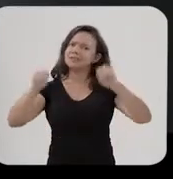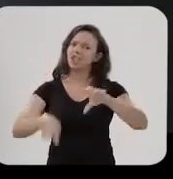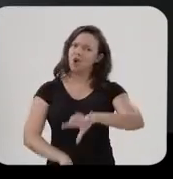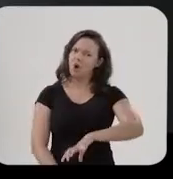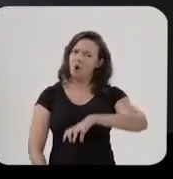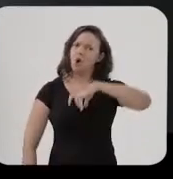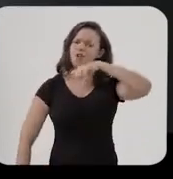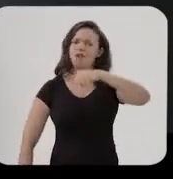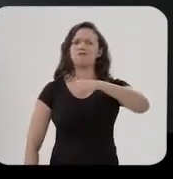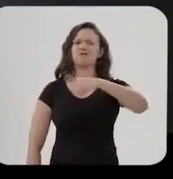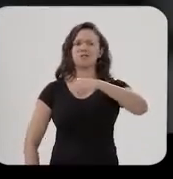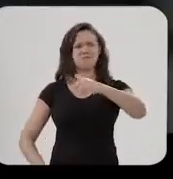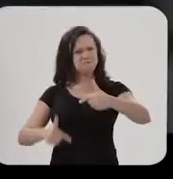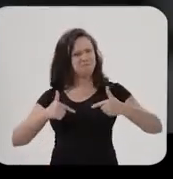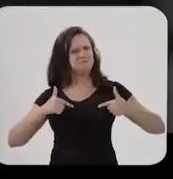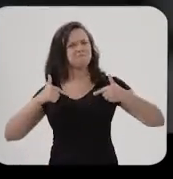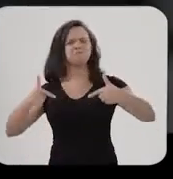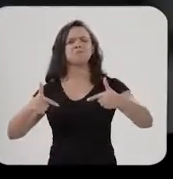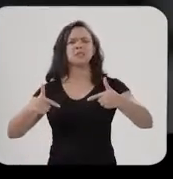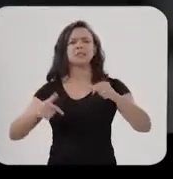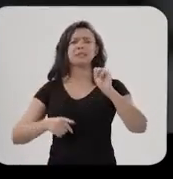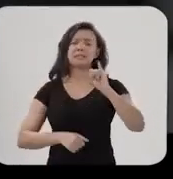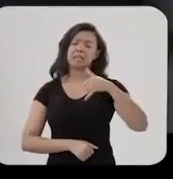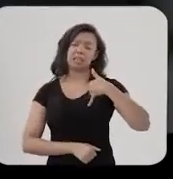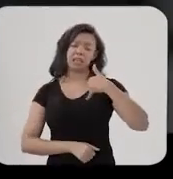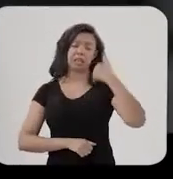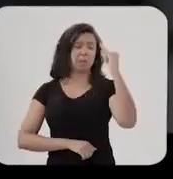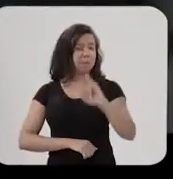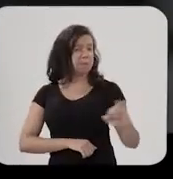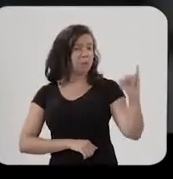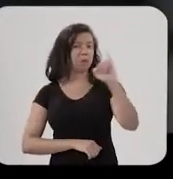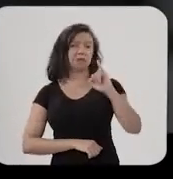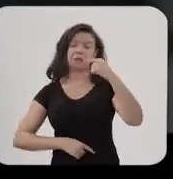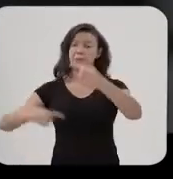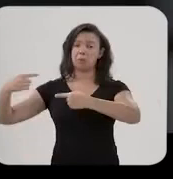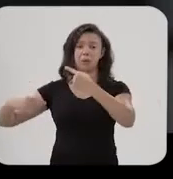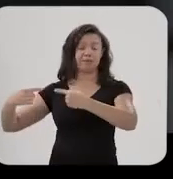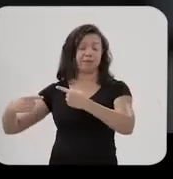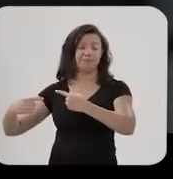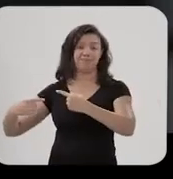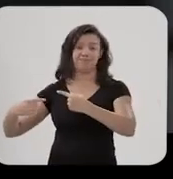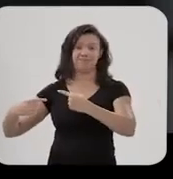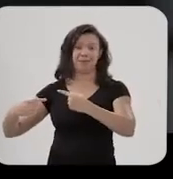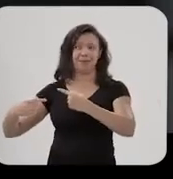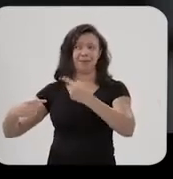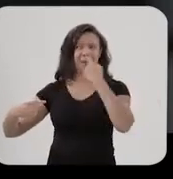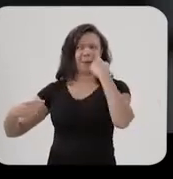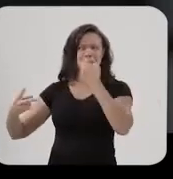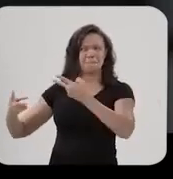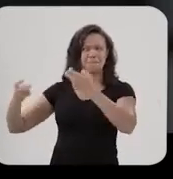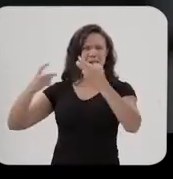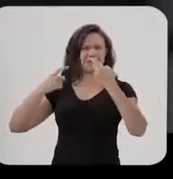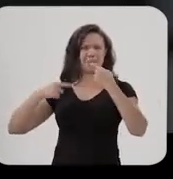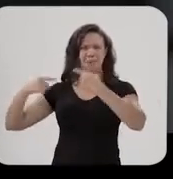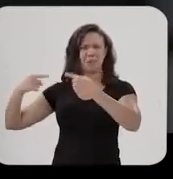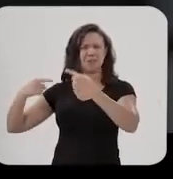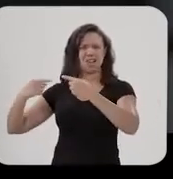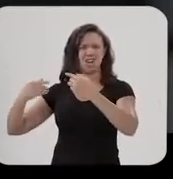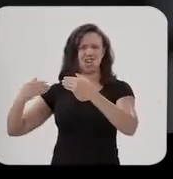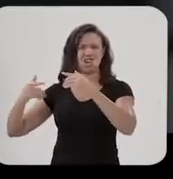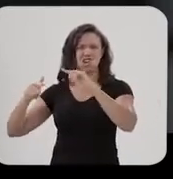ter coragem de ousar. Se idade fosse um pré-requisito para fazer bem na política, a gente não viria a política